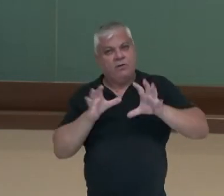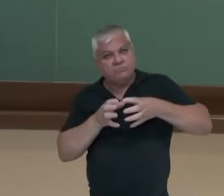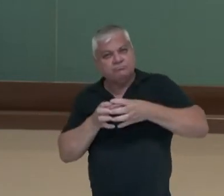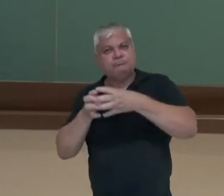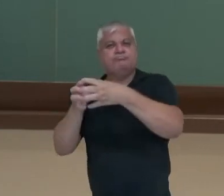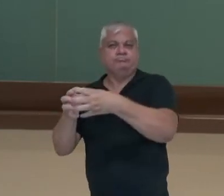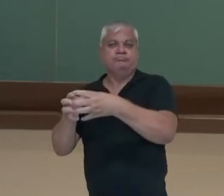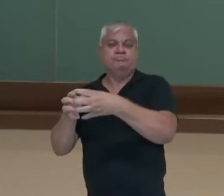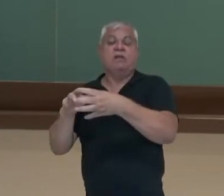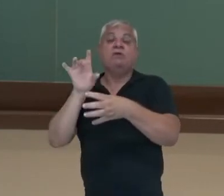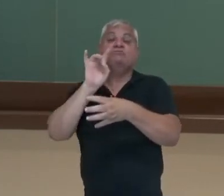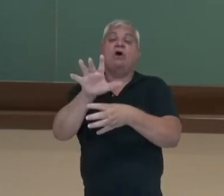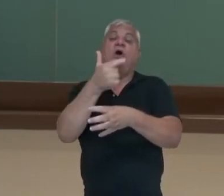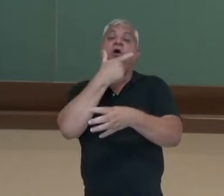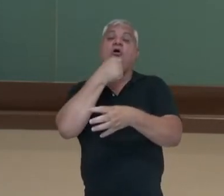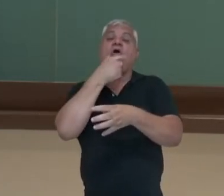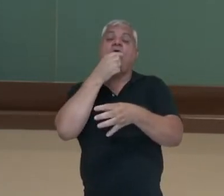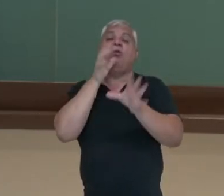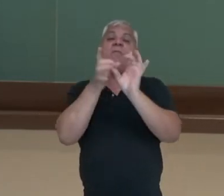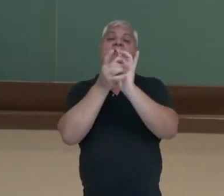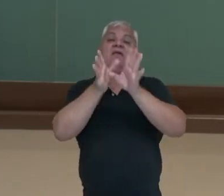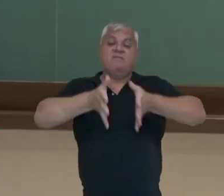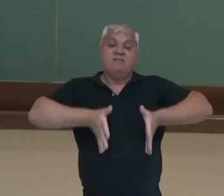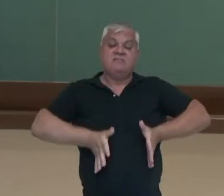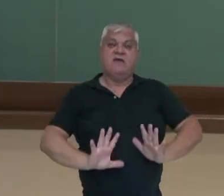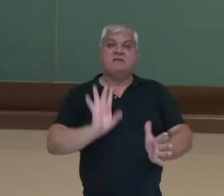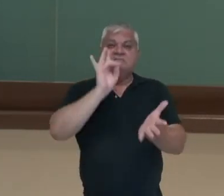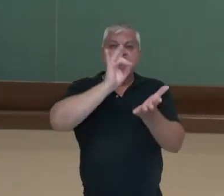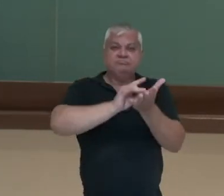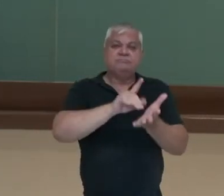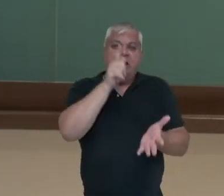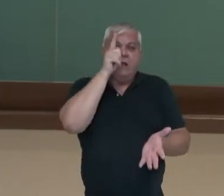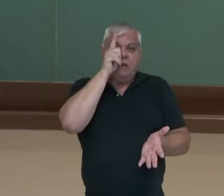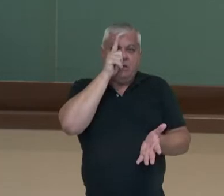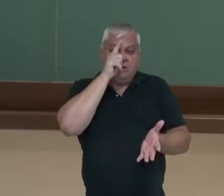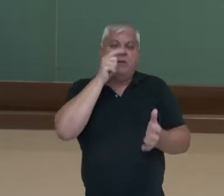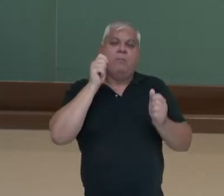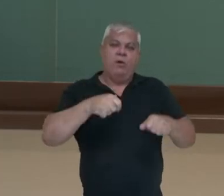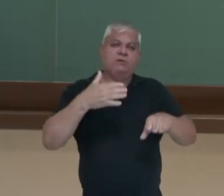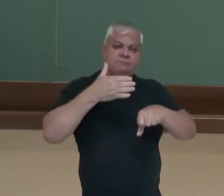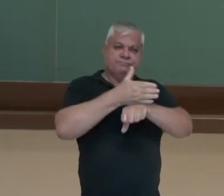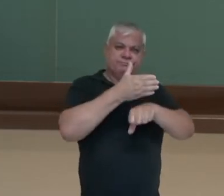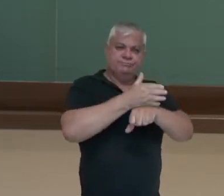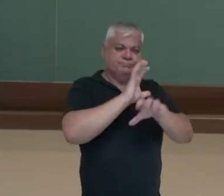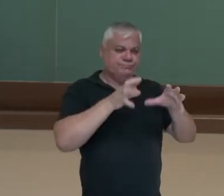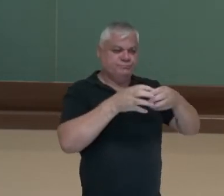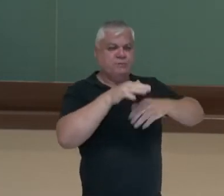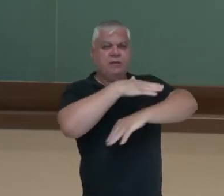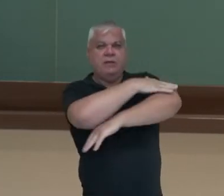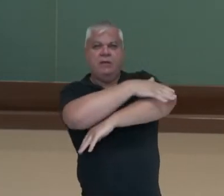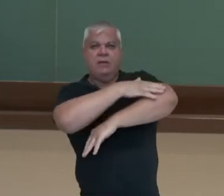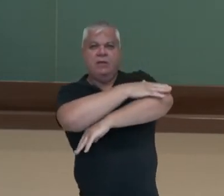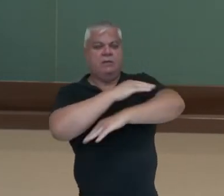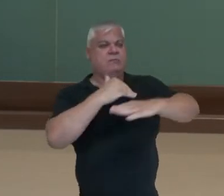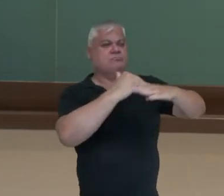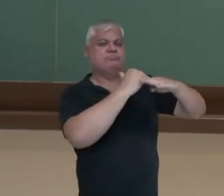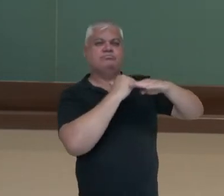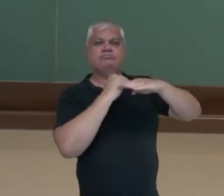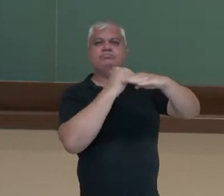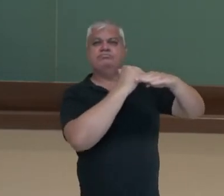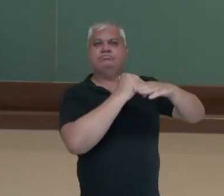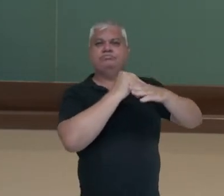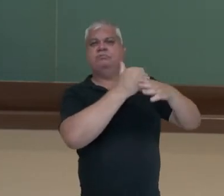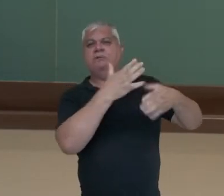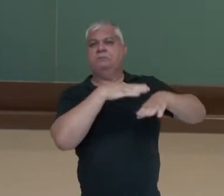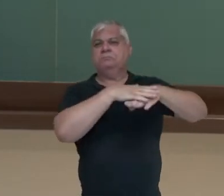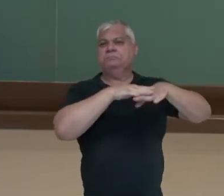faziam parte das decisões políticas naquela época, mas o resto ali participava e era tido como igual dentro dos debates,